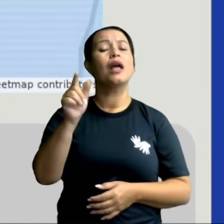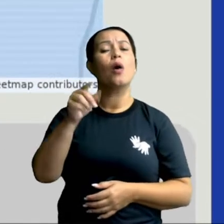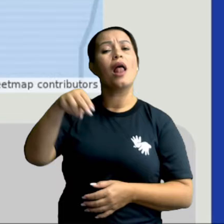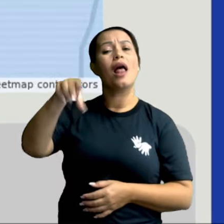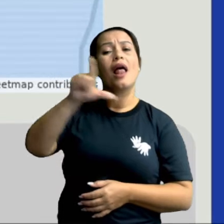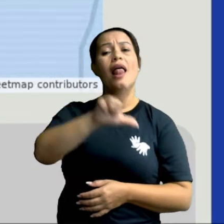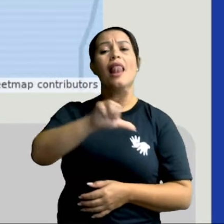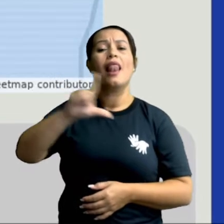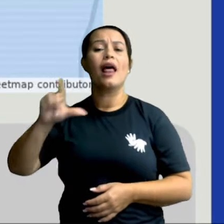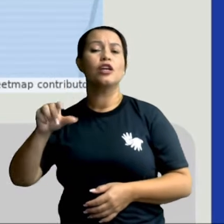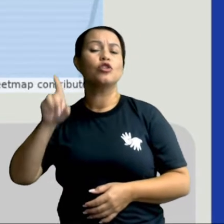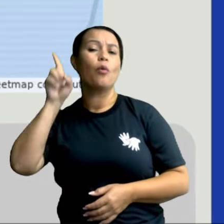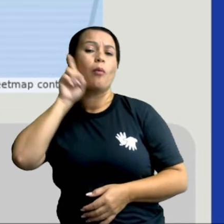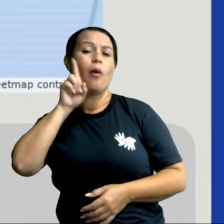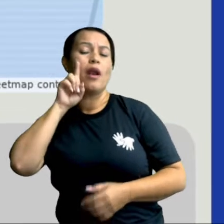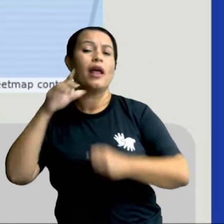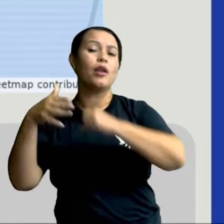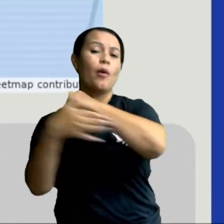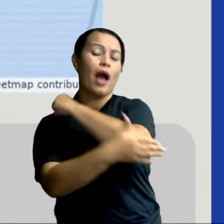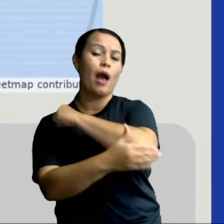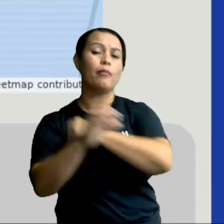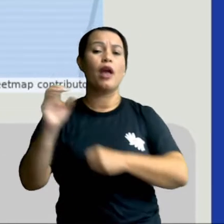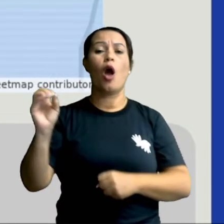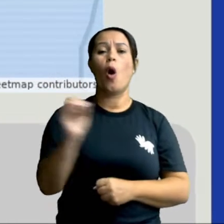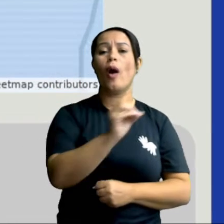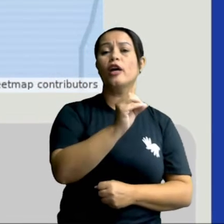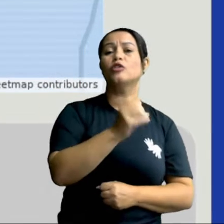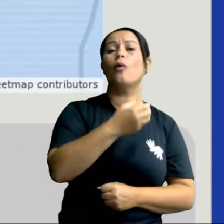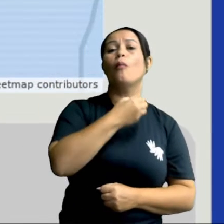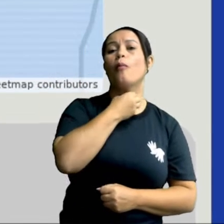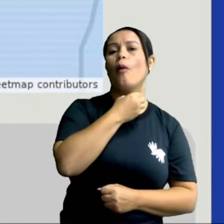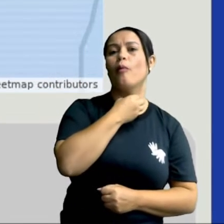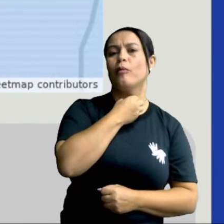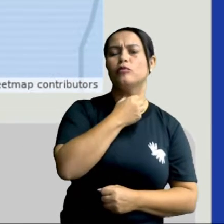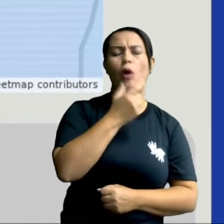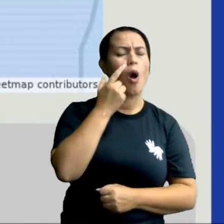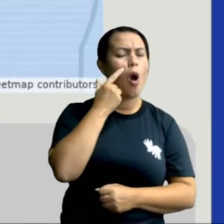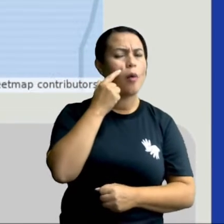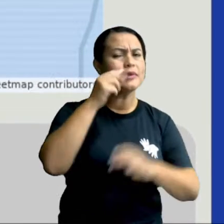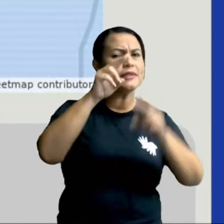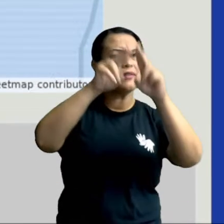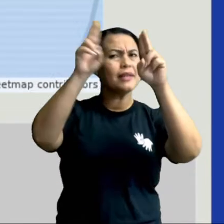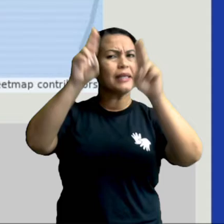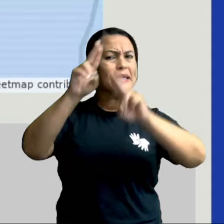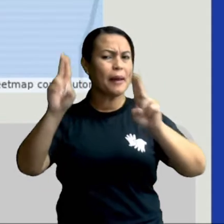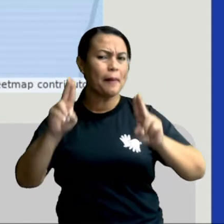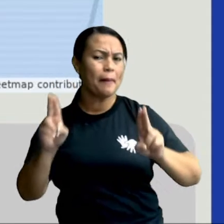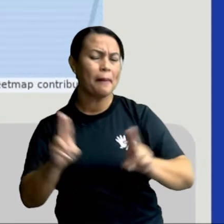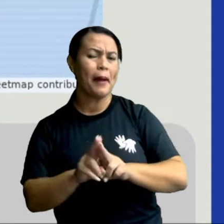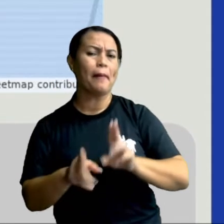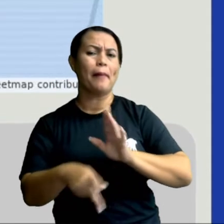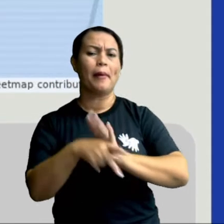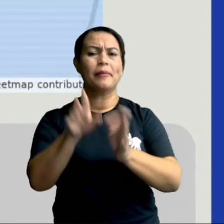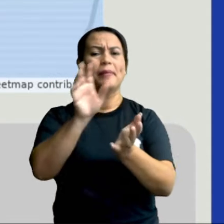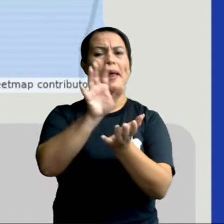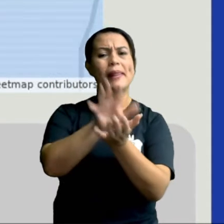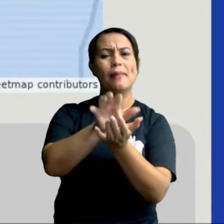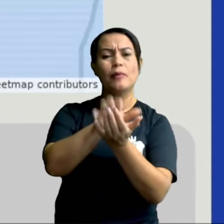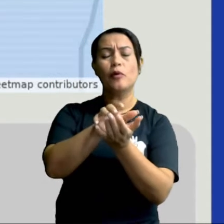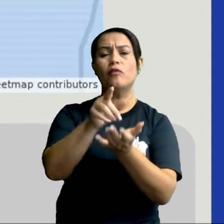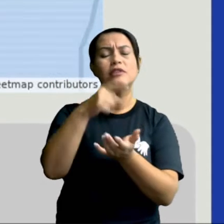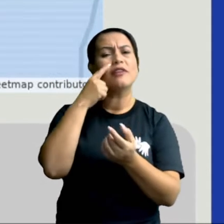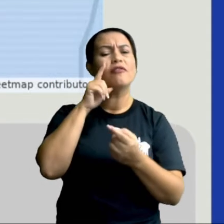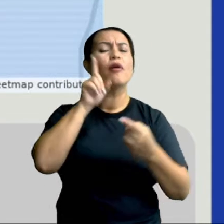Cabo. E ao oeste, com Pombos. Então, vocês podem observar aí no mapa esse mapa de Pernambuco, você vê Moreno, você